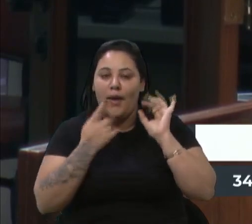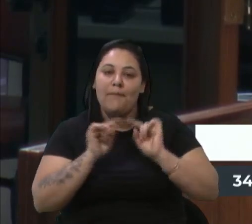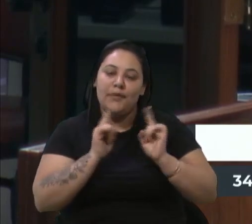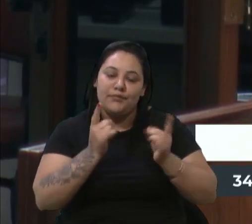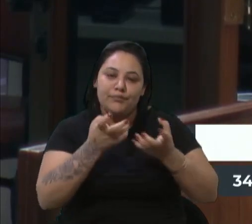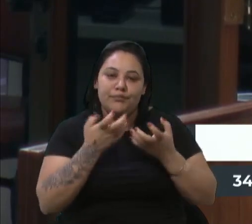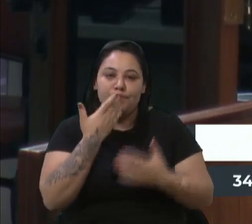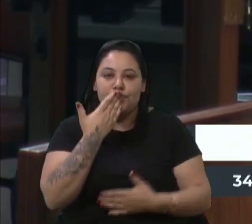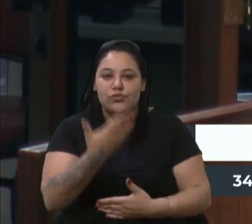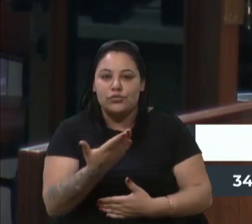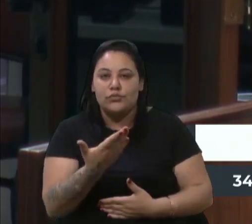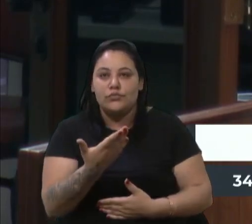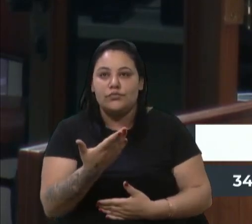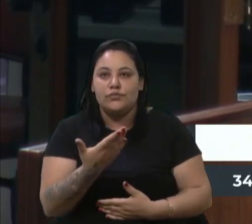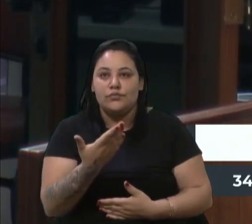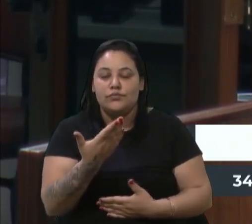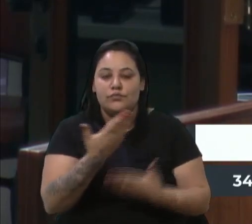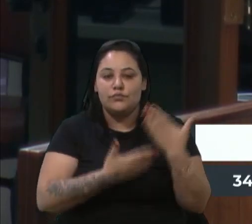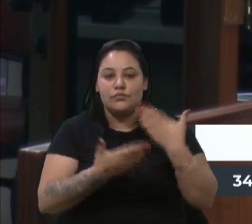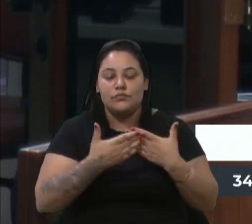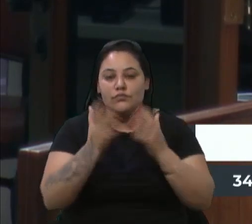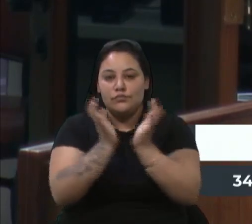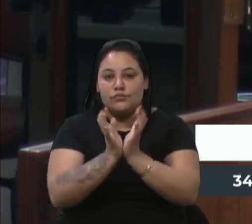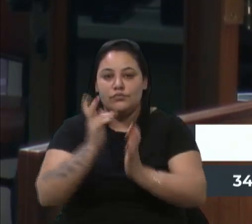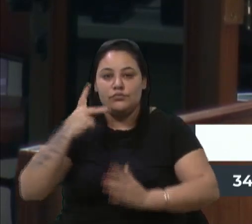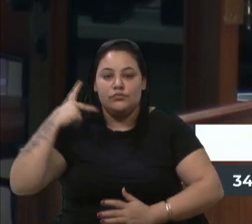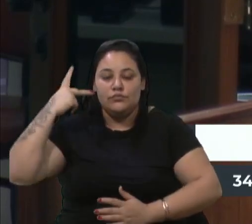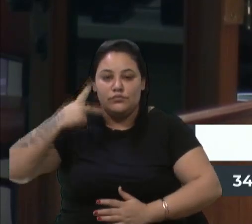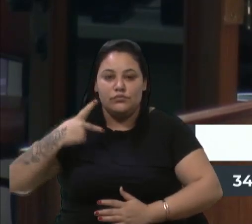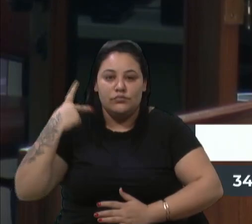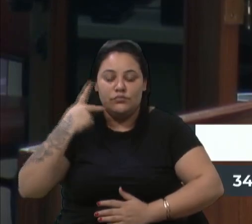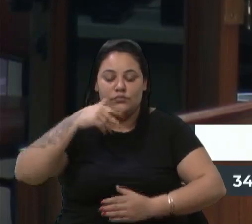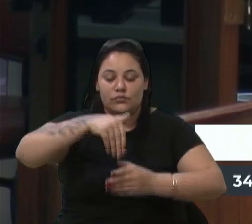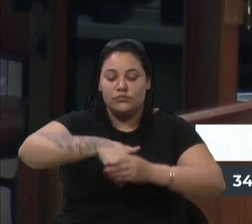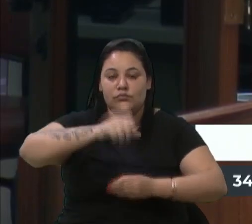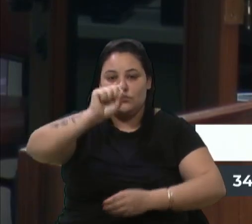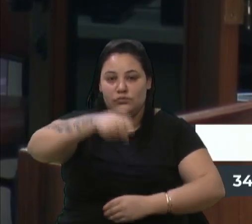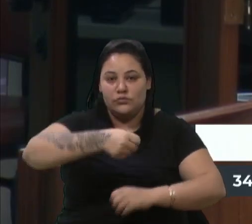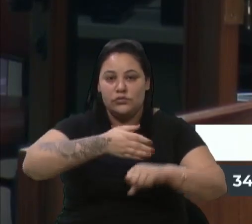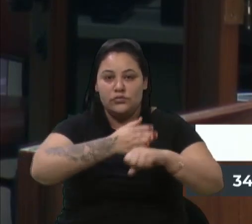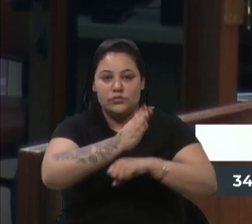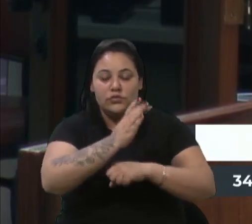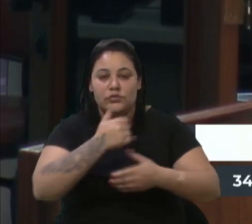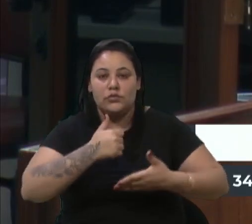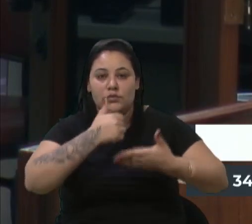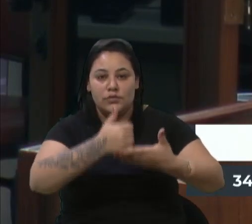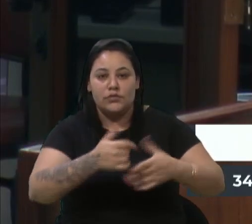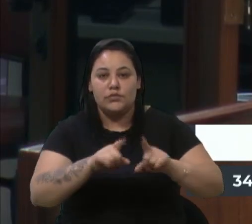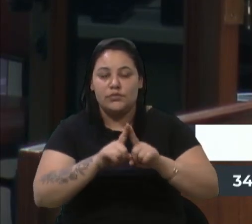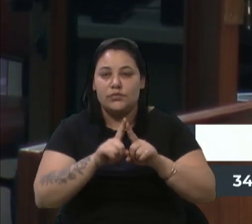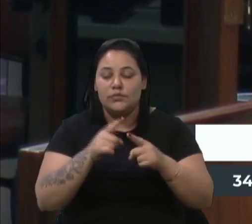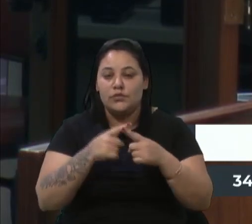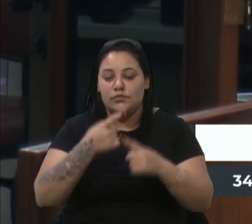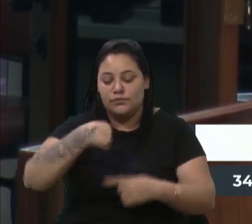de pedir aos nobres colegas que votem pelo sim, que apoiem, porque a gente